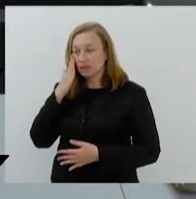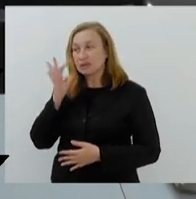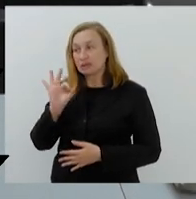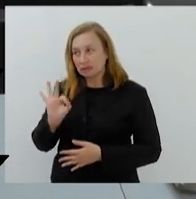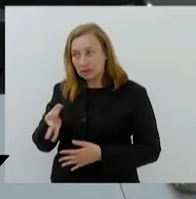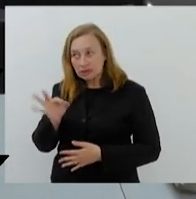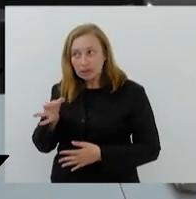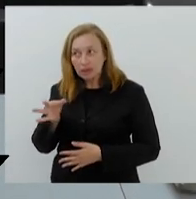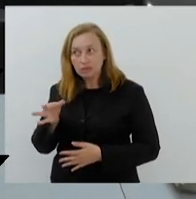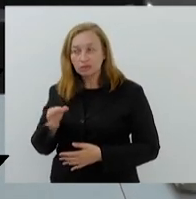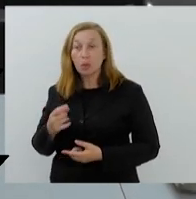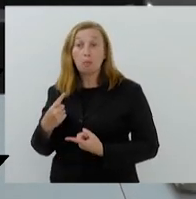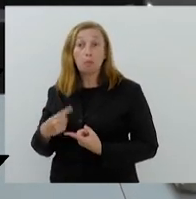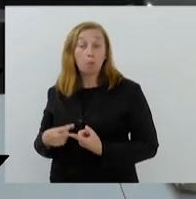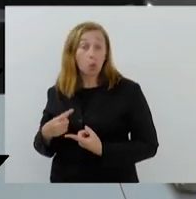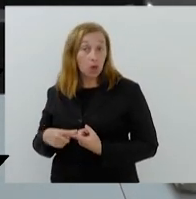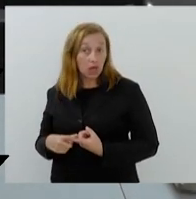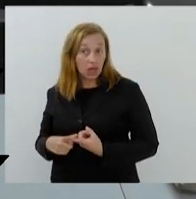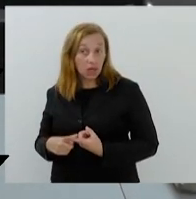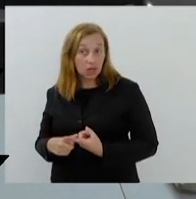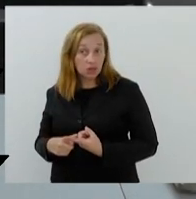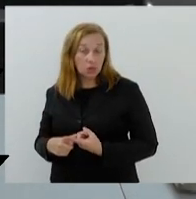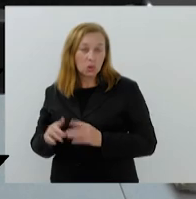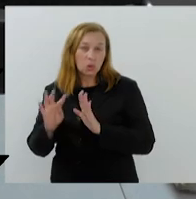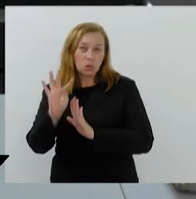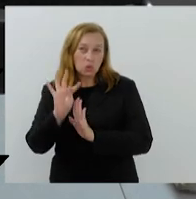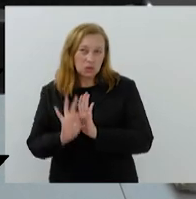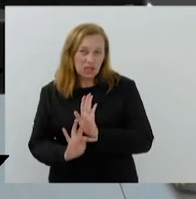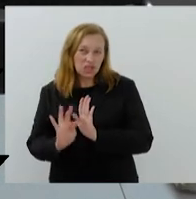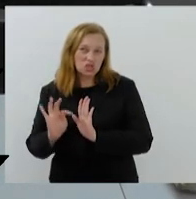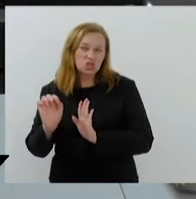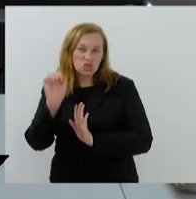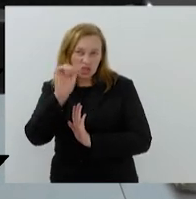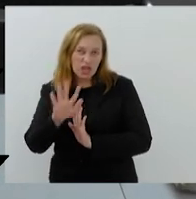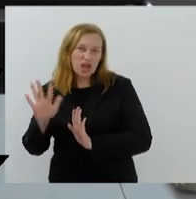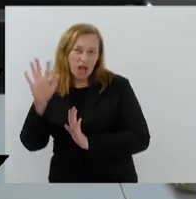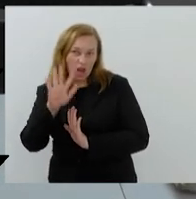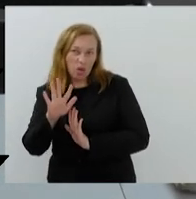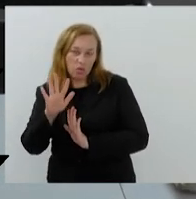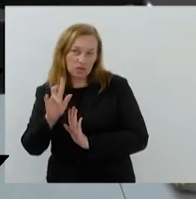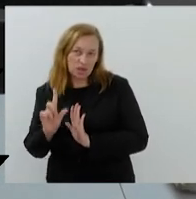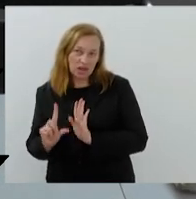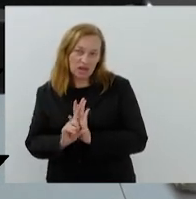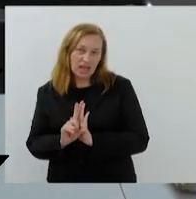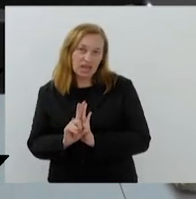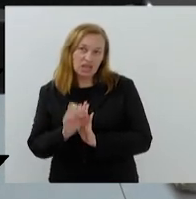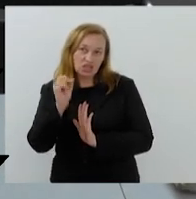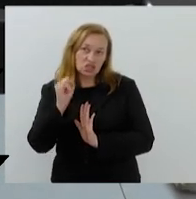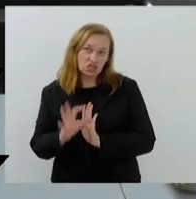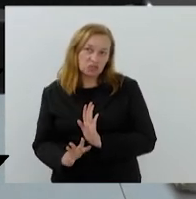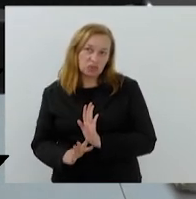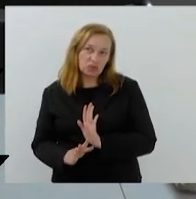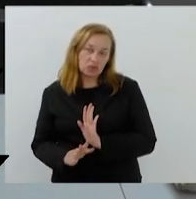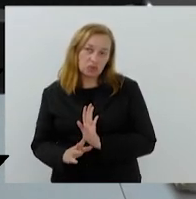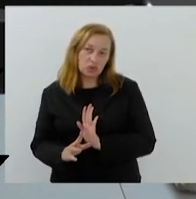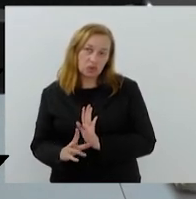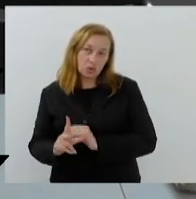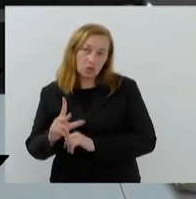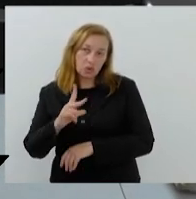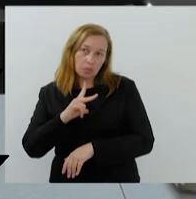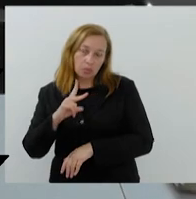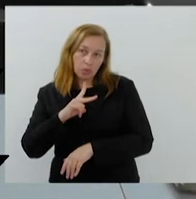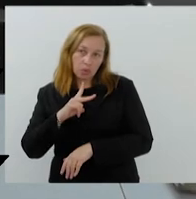razão. Porque o texto geral da consolidação diz próprios